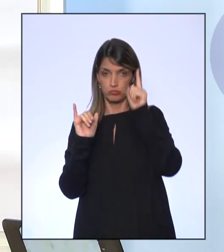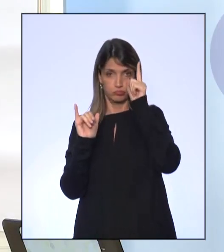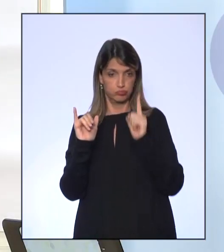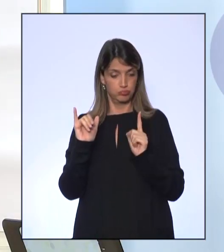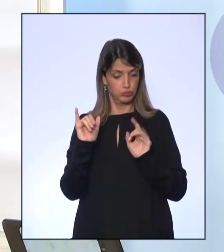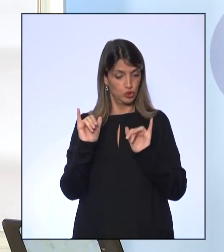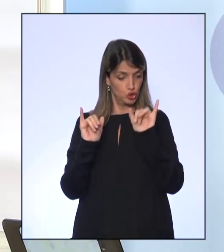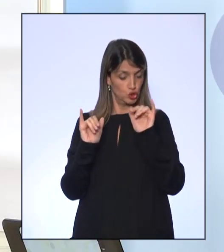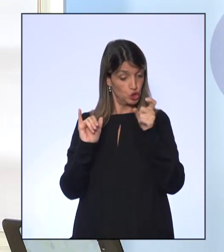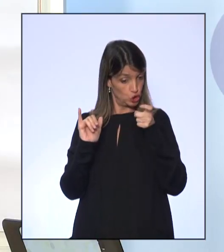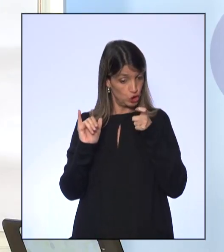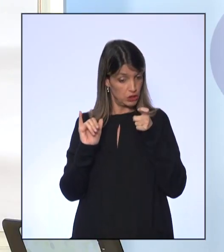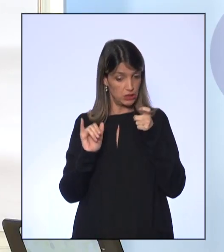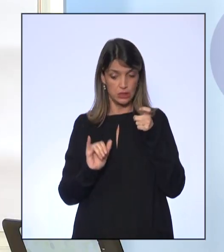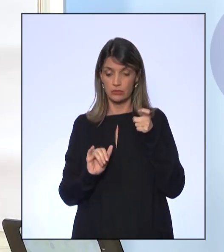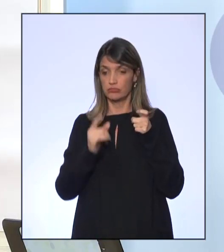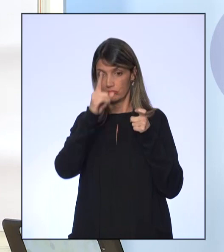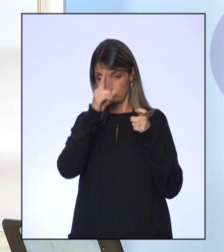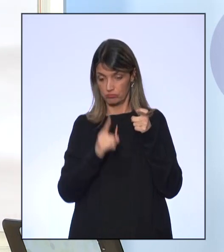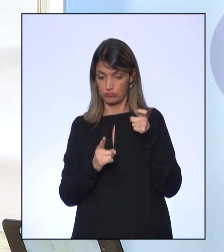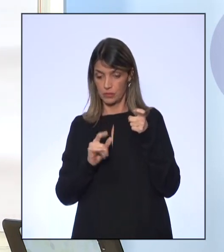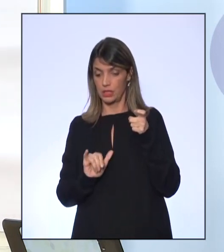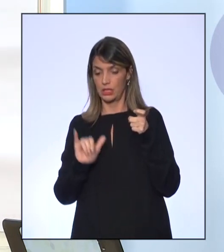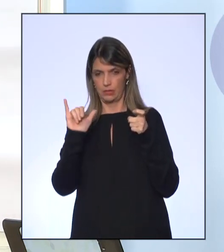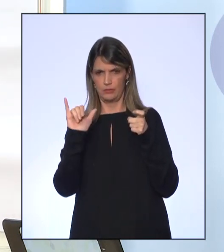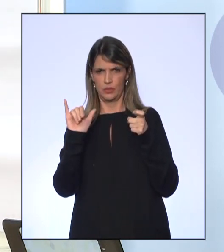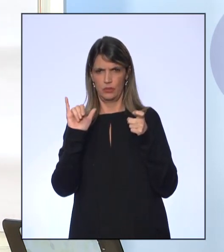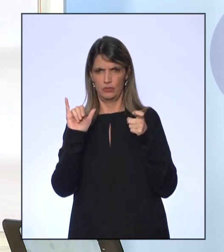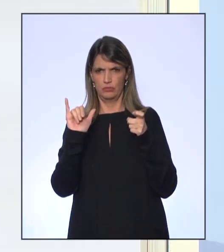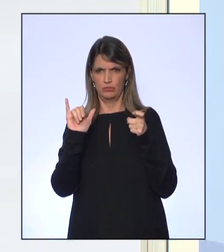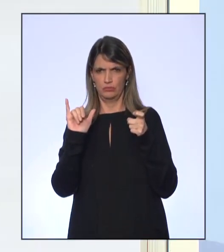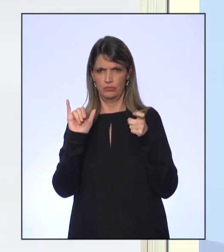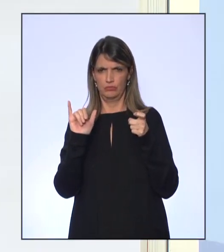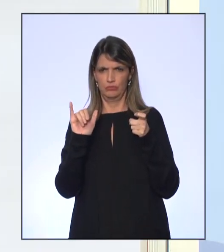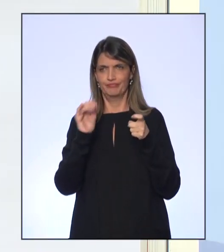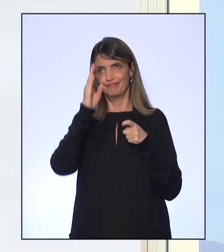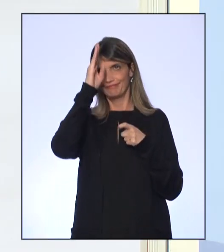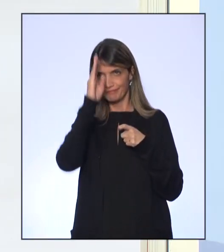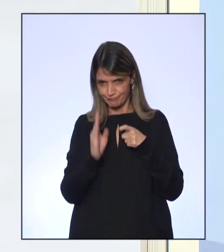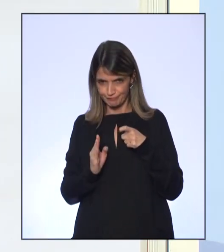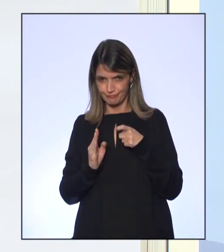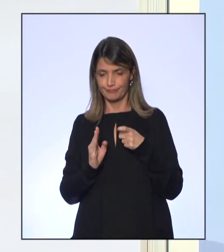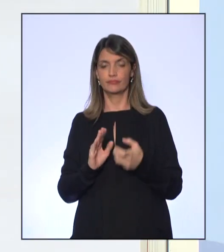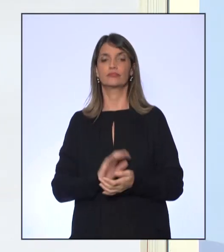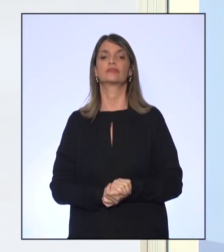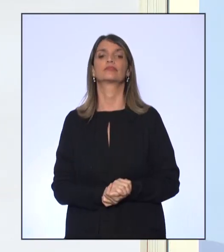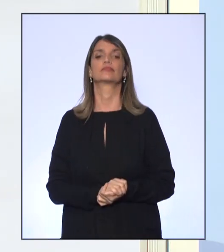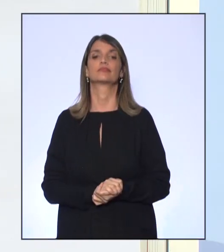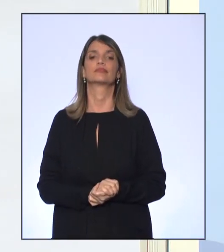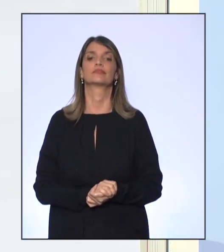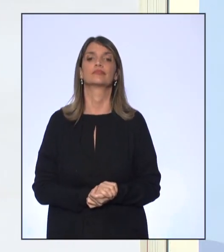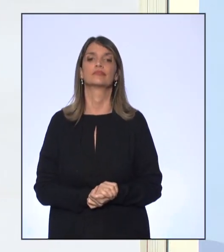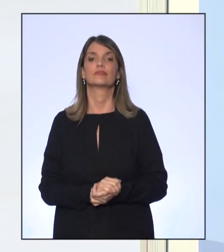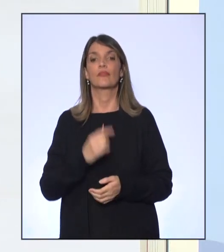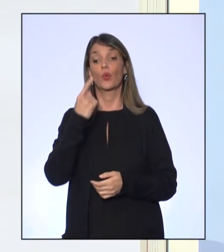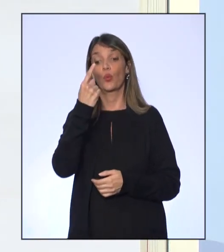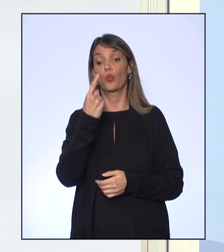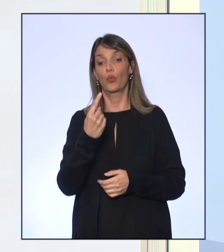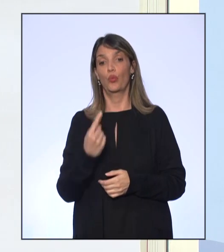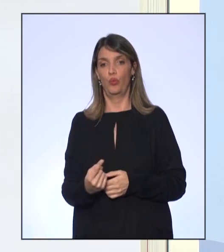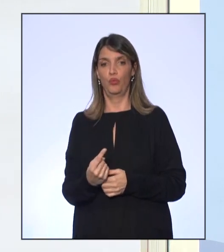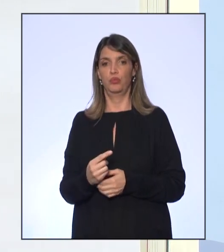o seguinte, multiplico aqui, ó, vira coluna do 1. Beleza. Vou fazer como nós estamos fazendo